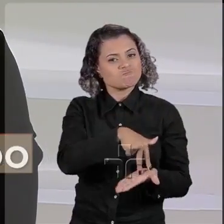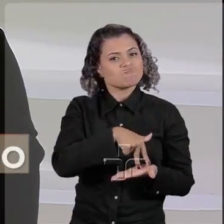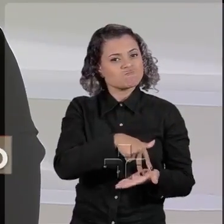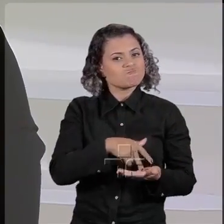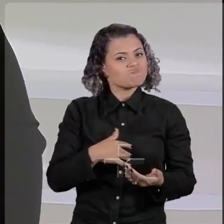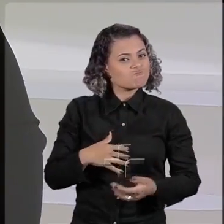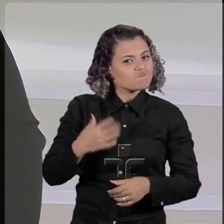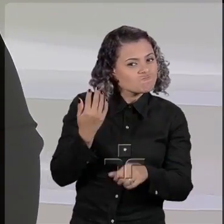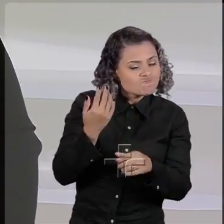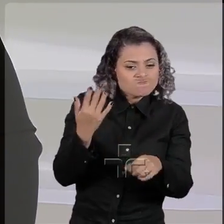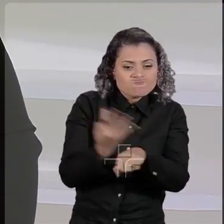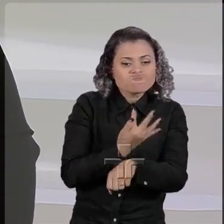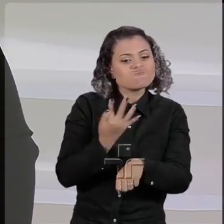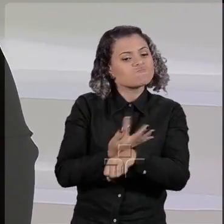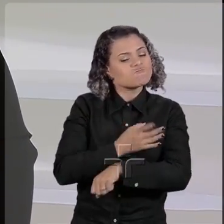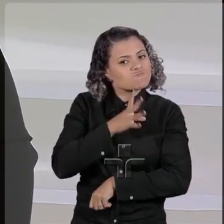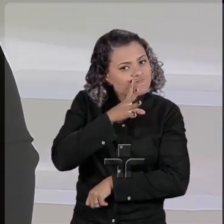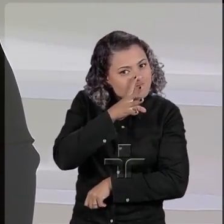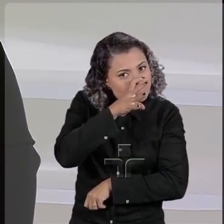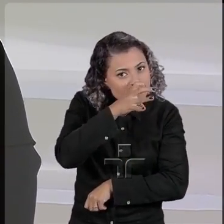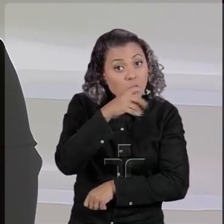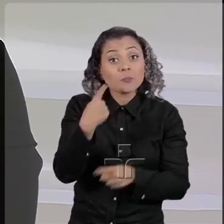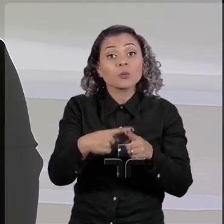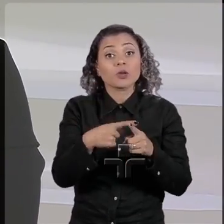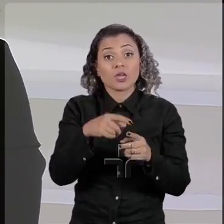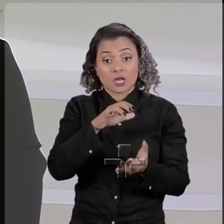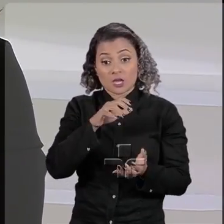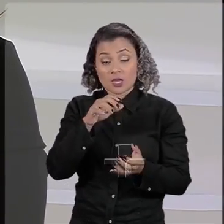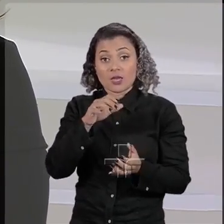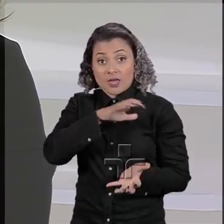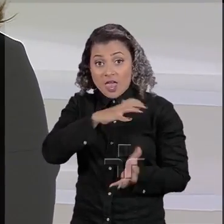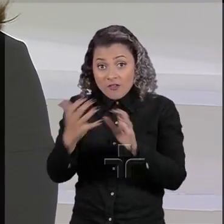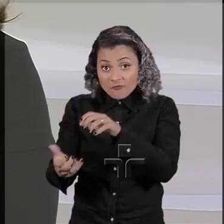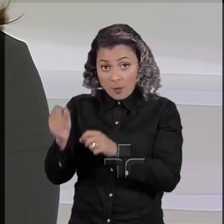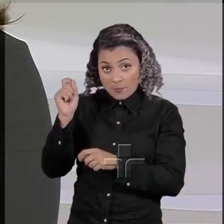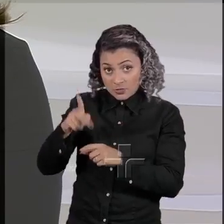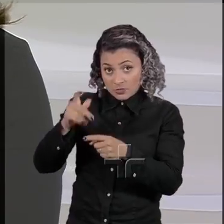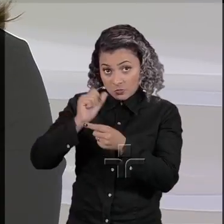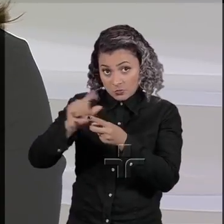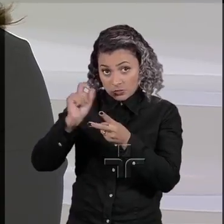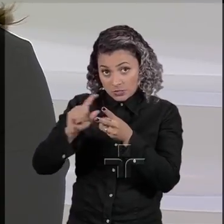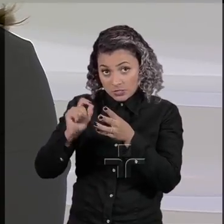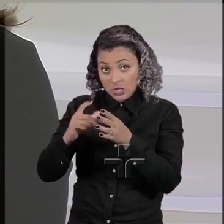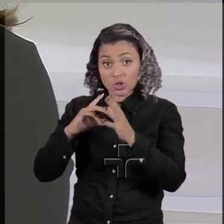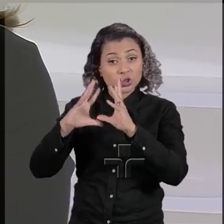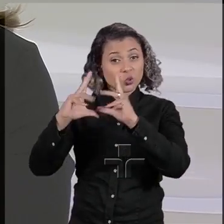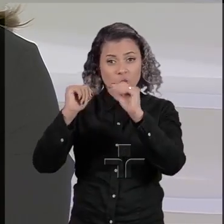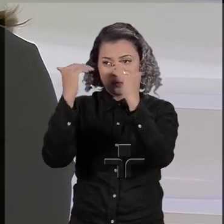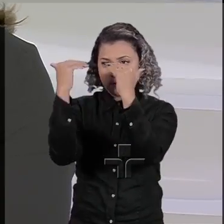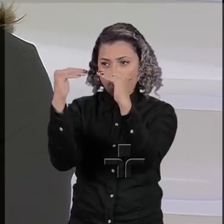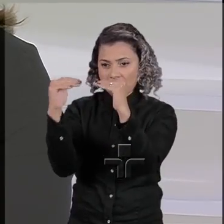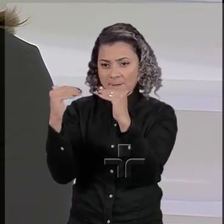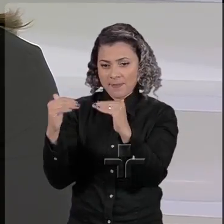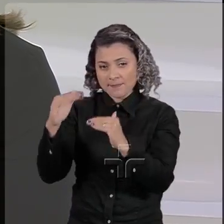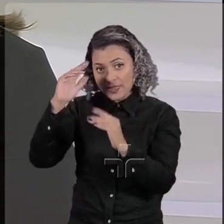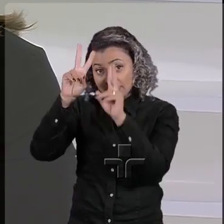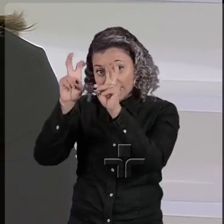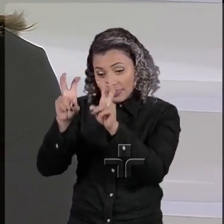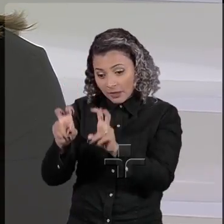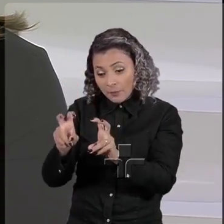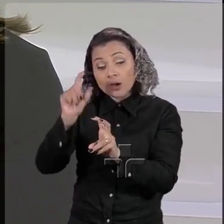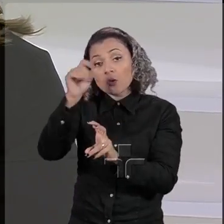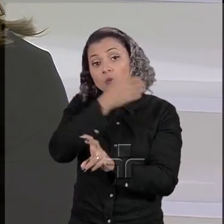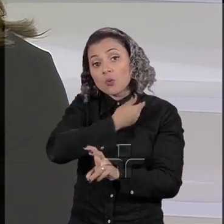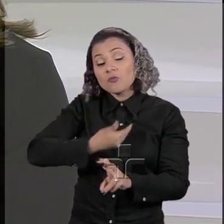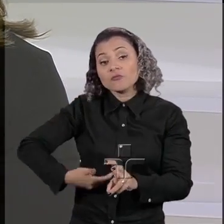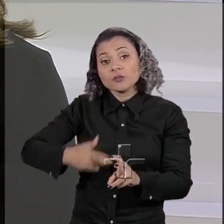do ponto de vista de se fazer justiça com a reforma, eu acho que pegar todos esses pontos, todas as categorias, eu acho que é o principal apelo que o governo vai